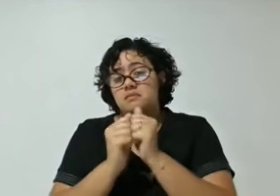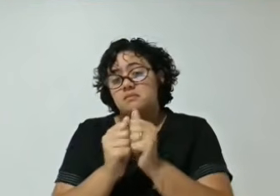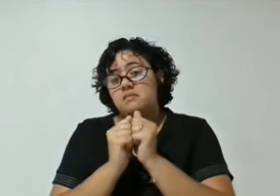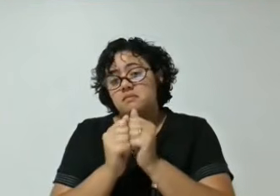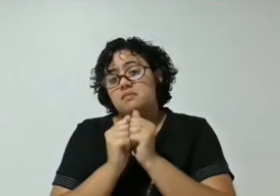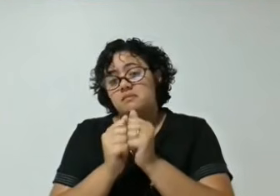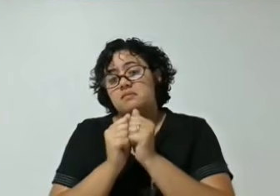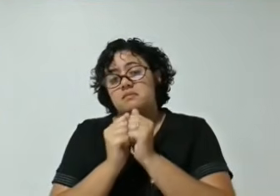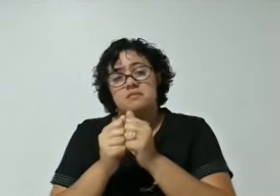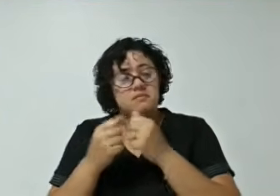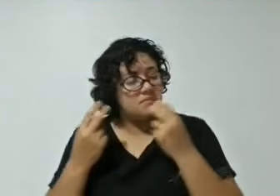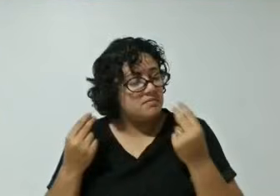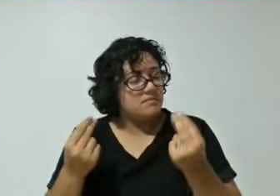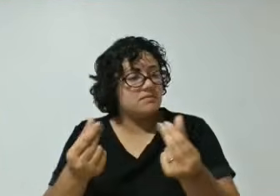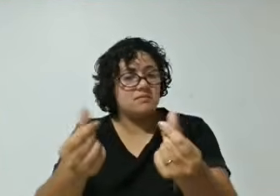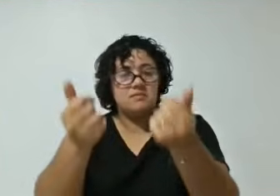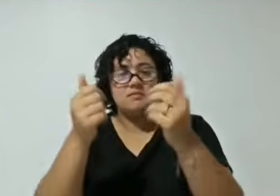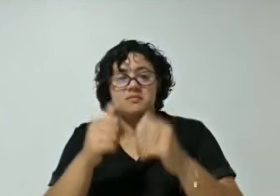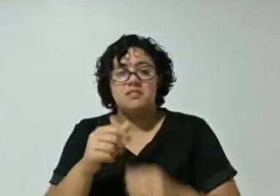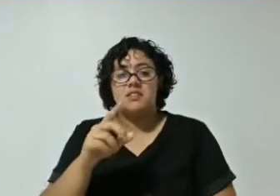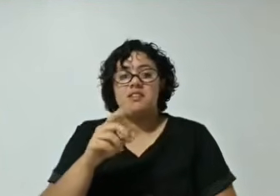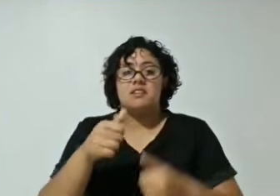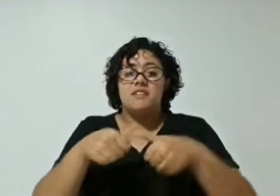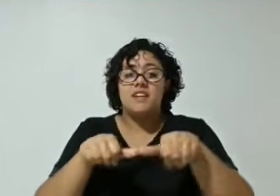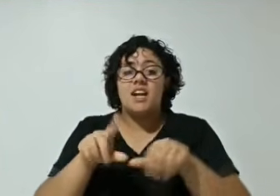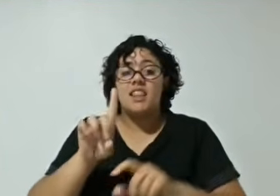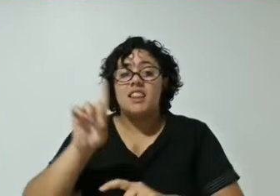vamos que vamos. Fica com Deus. Amém. E até